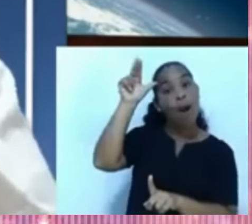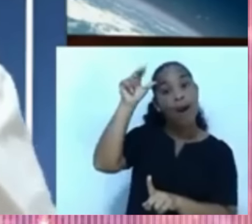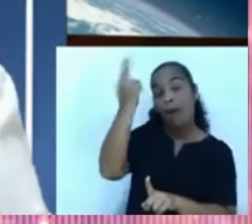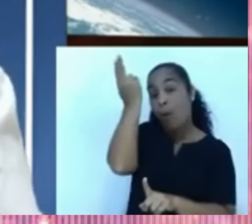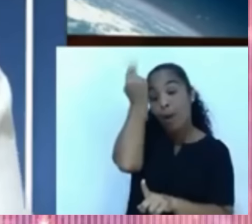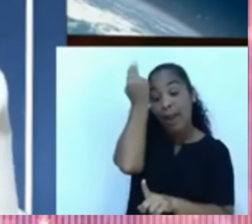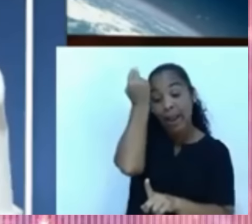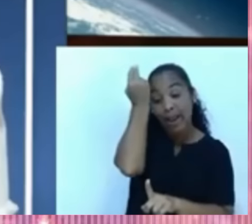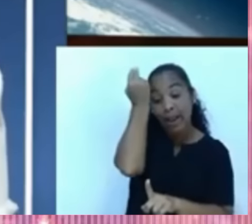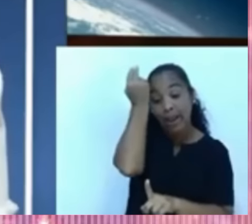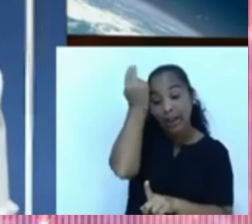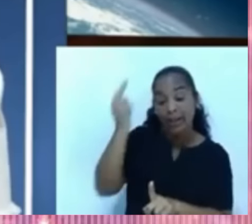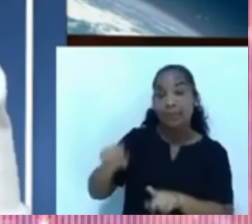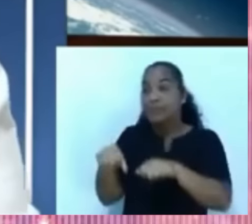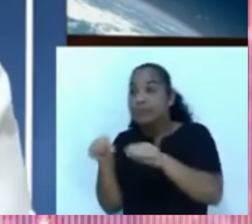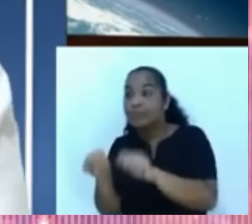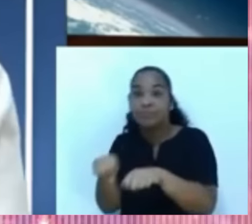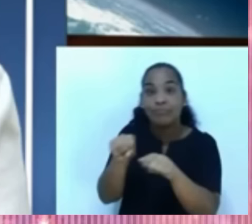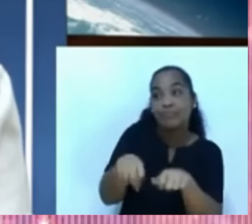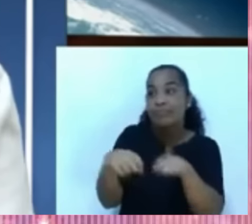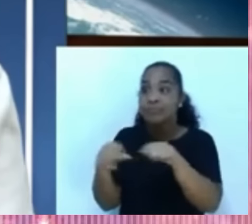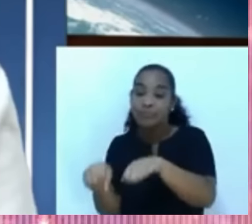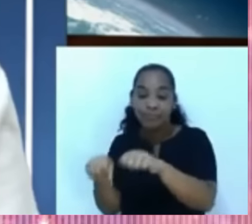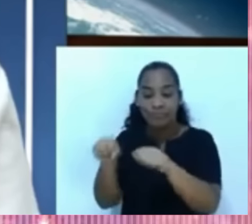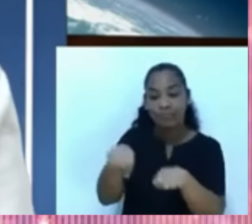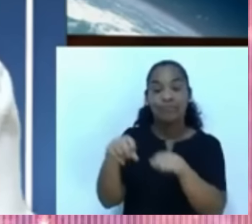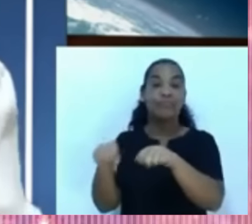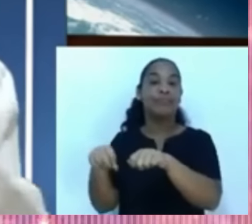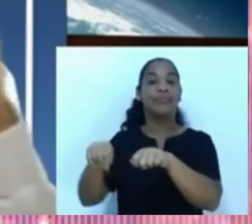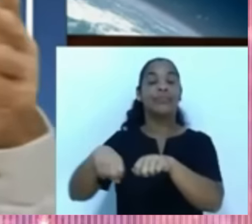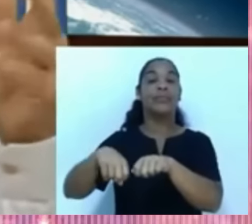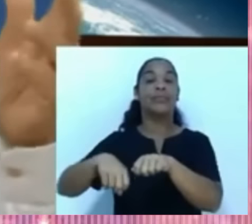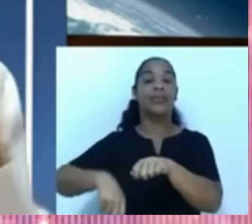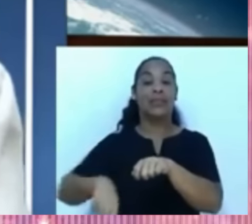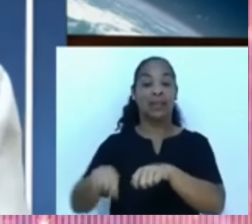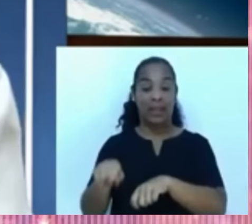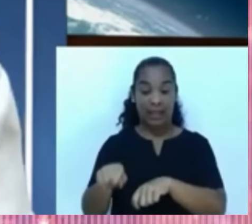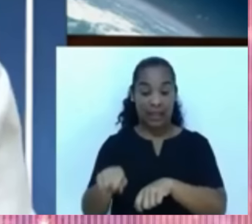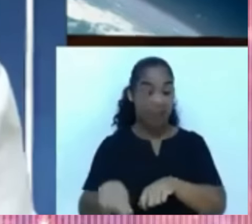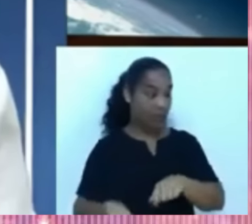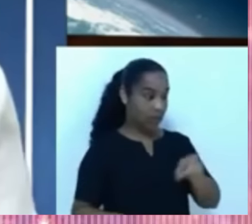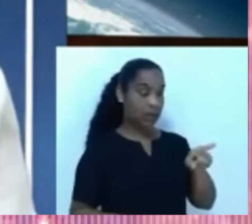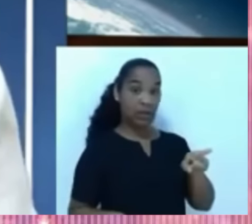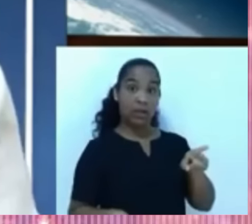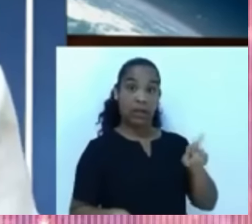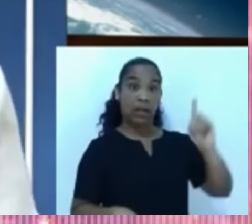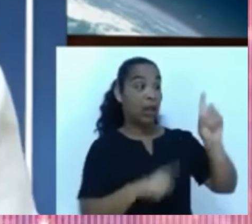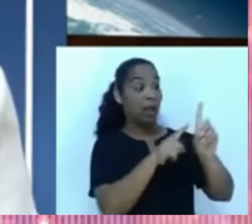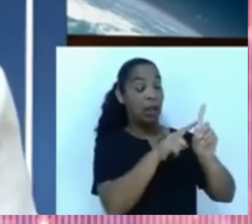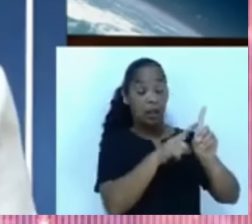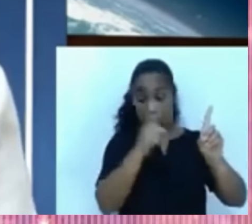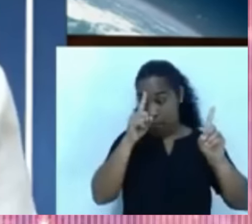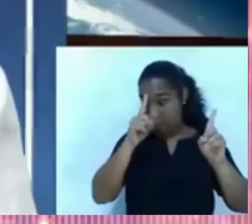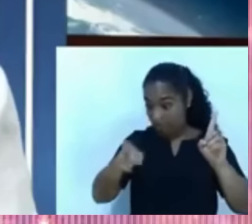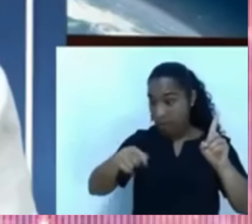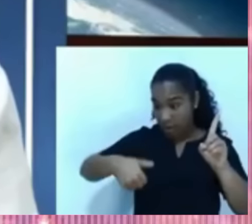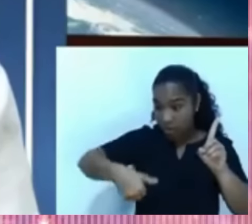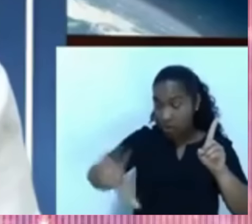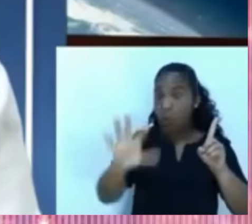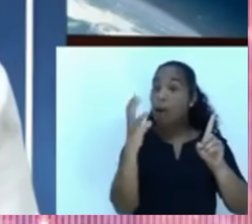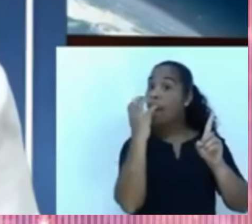saiu a saltar dentro daquele espaço e ele deu um sinal também ao outro servo que conduziu os